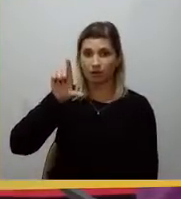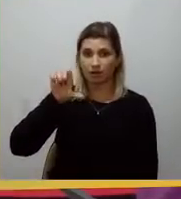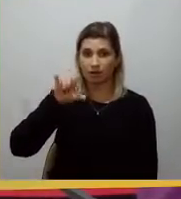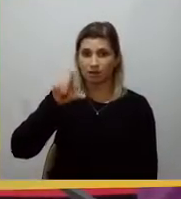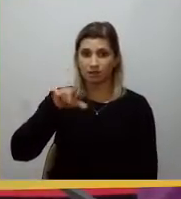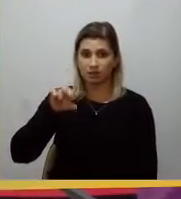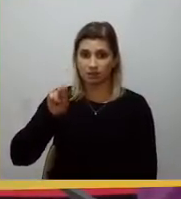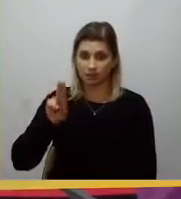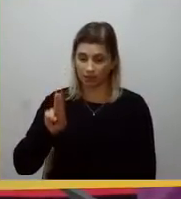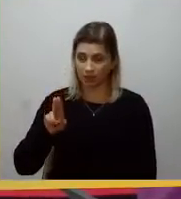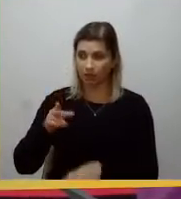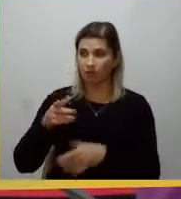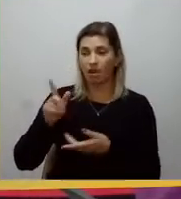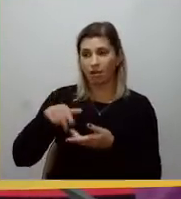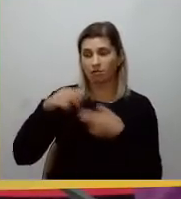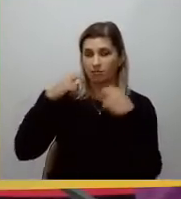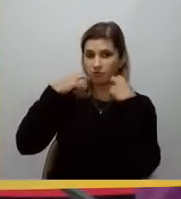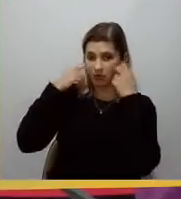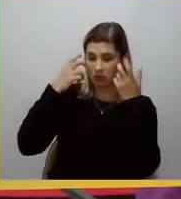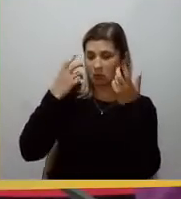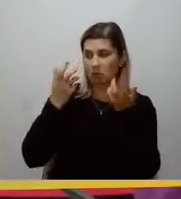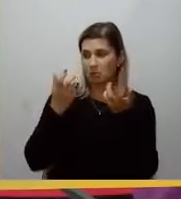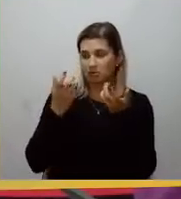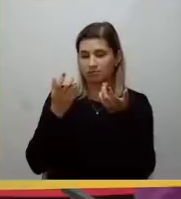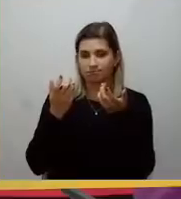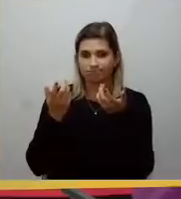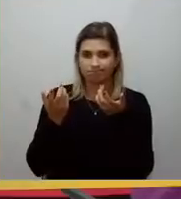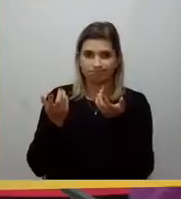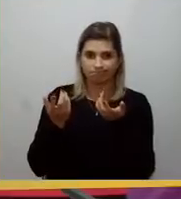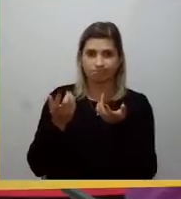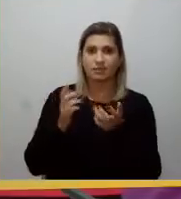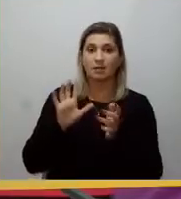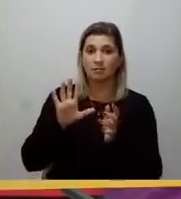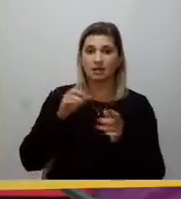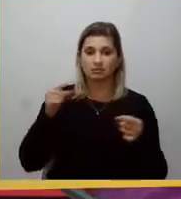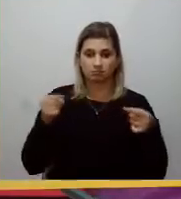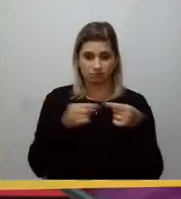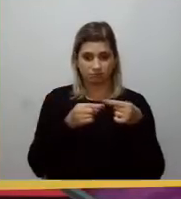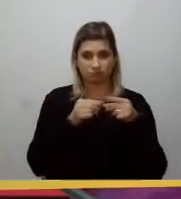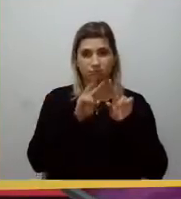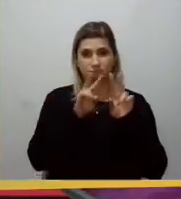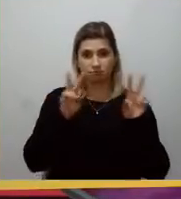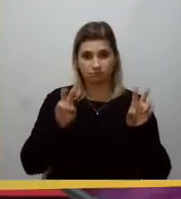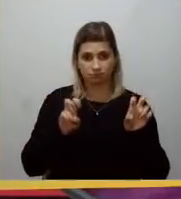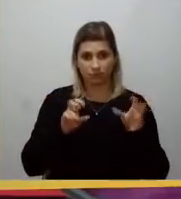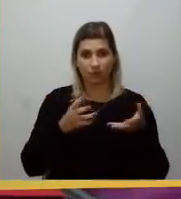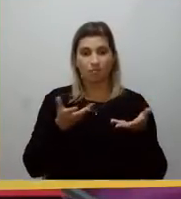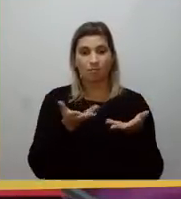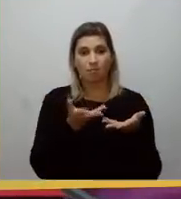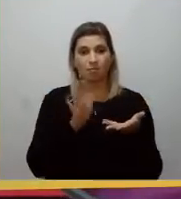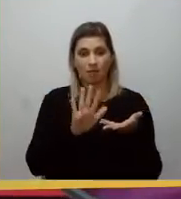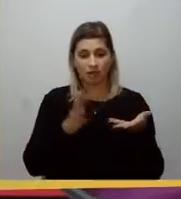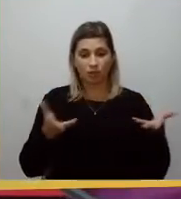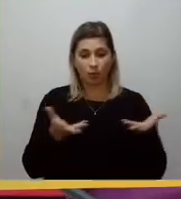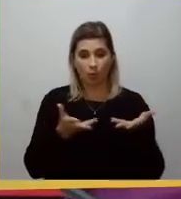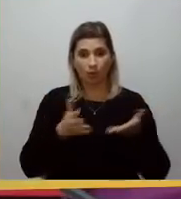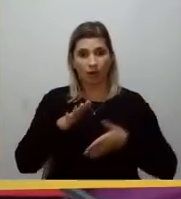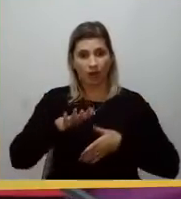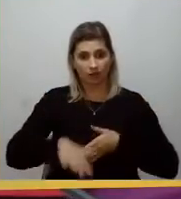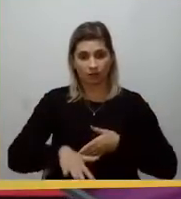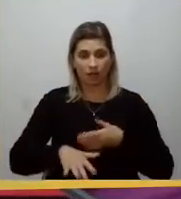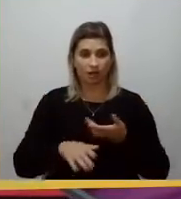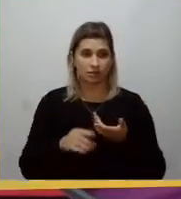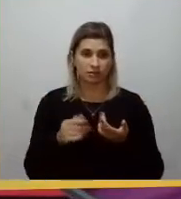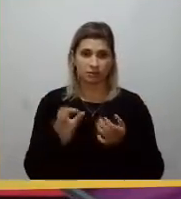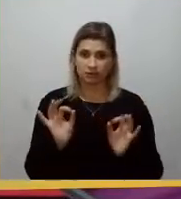vergonhoso, desrespeitoso, havia tratativa com a nossa temática, o que não aconteceu na tarde de hoje, por isso que me manifestei,